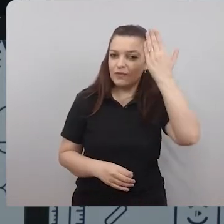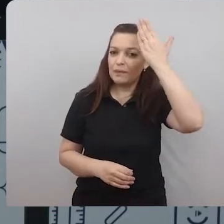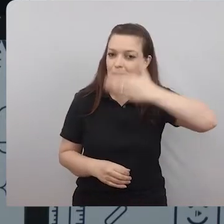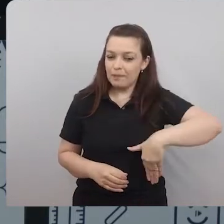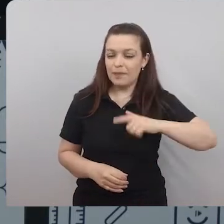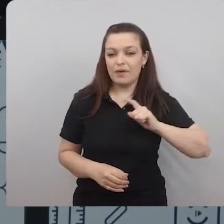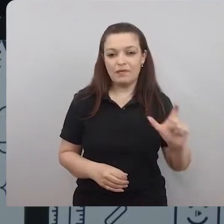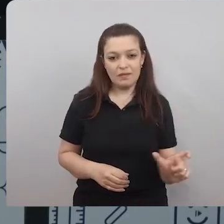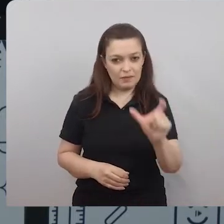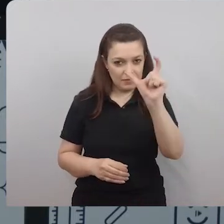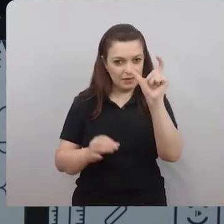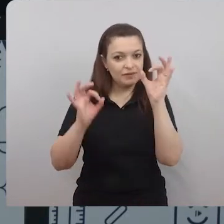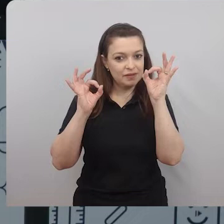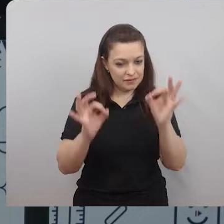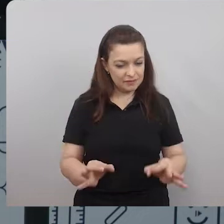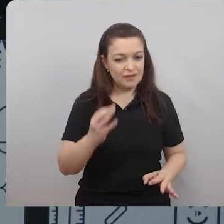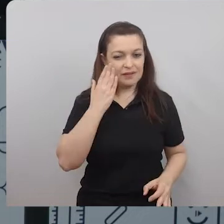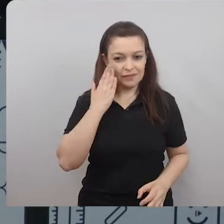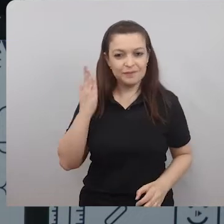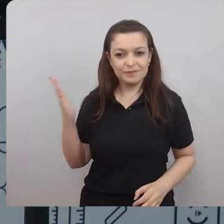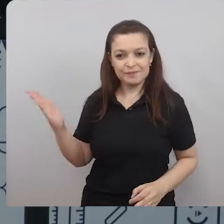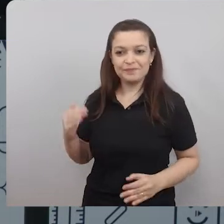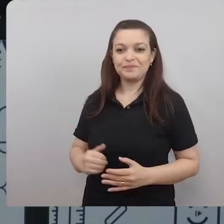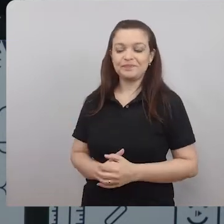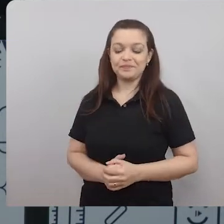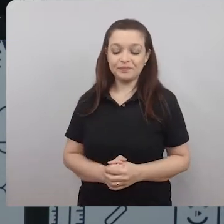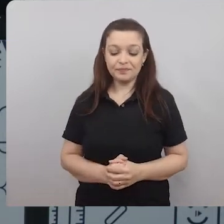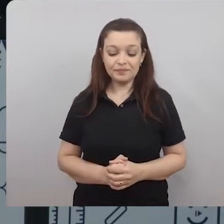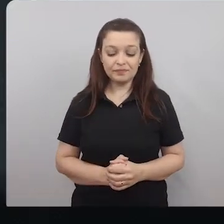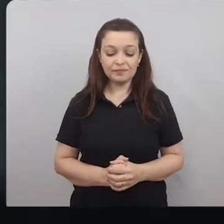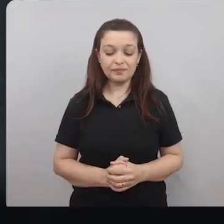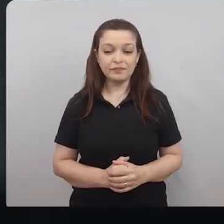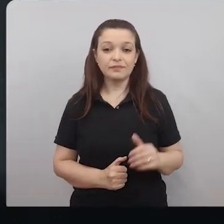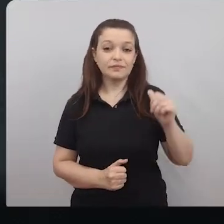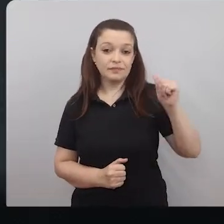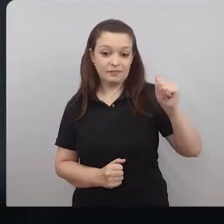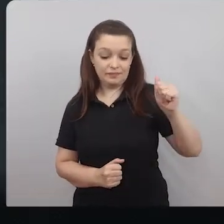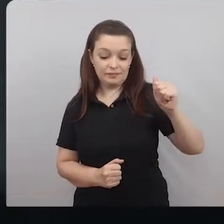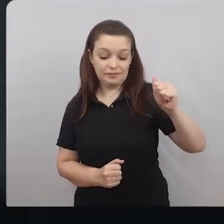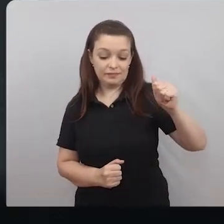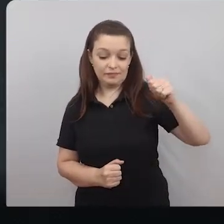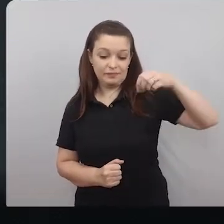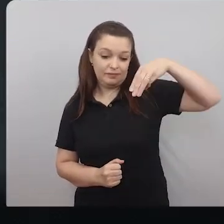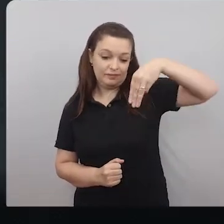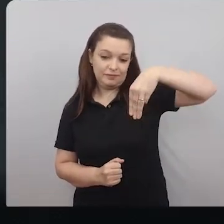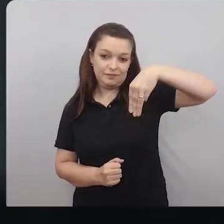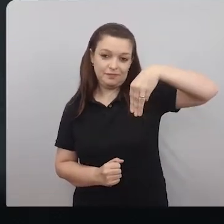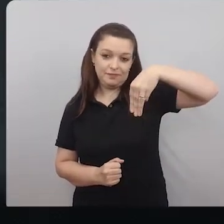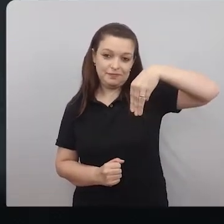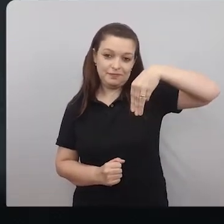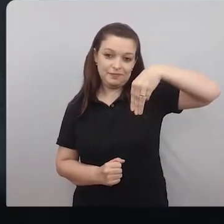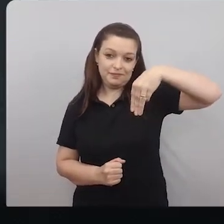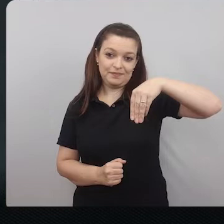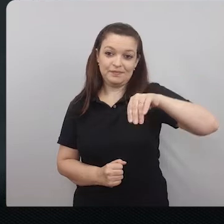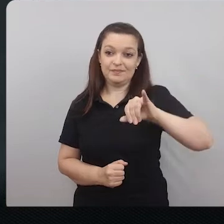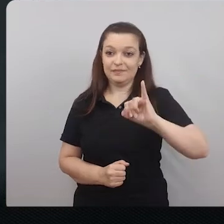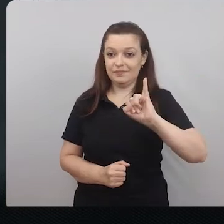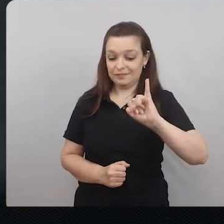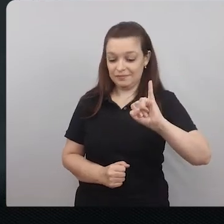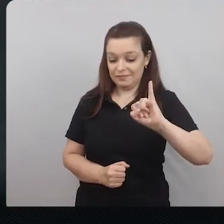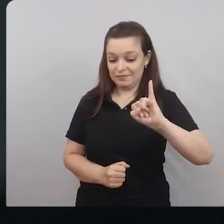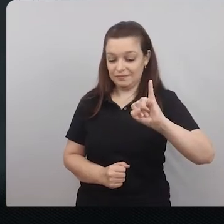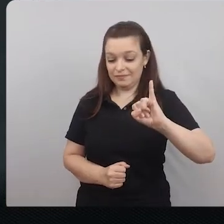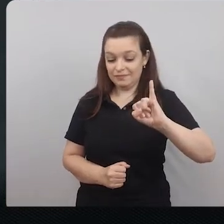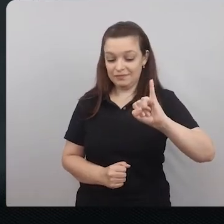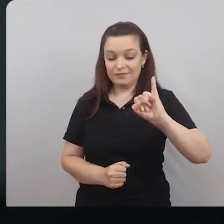se formamos a palavra corretamente. Acompanhem comigo. A letra A letra M,